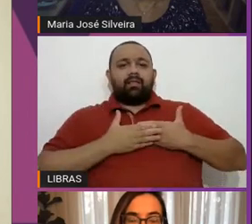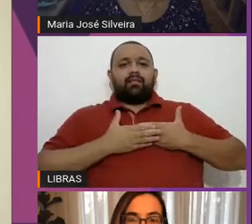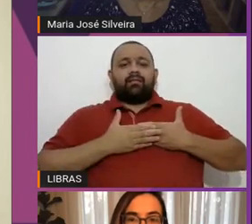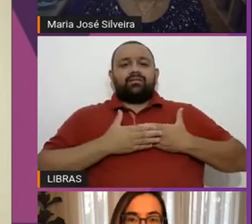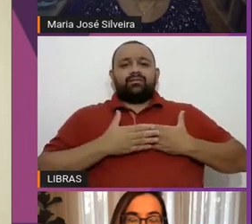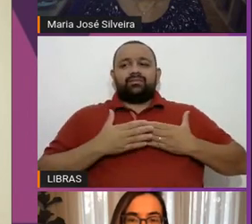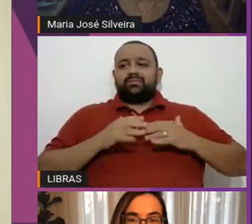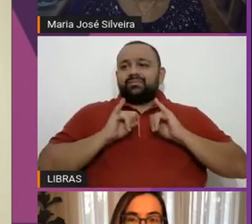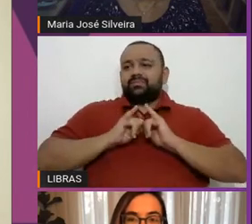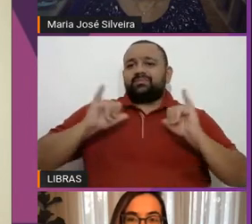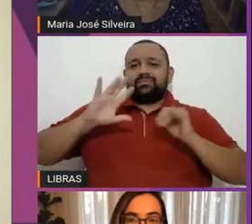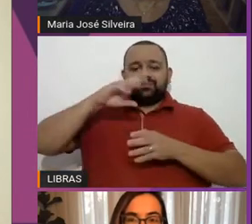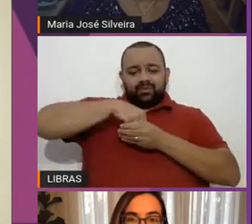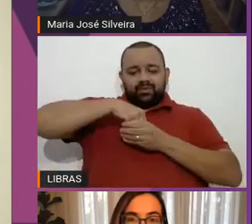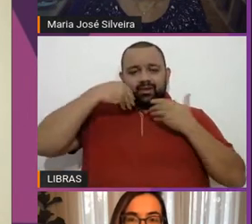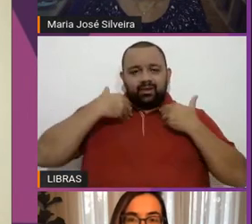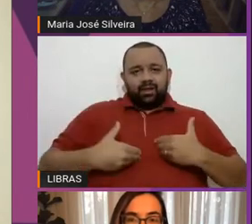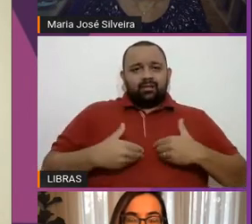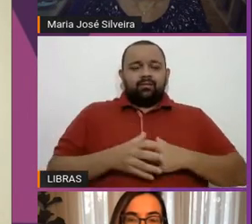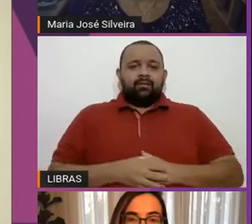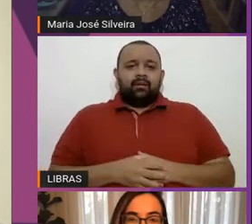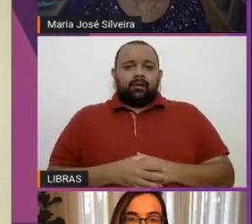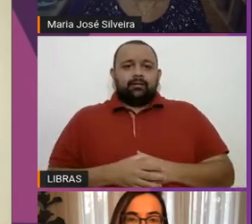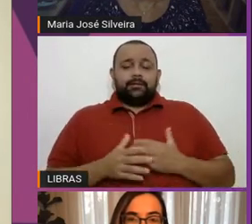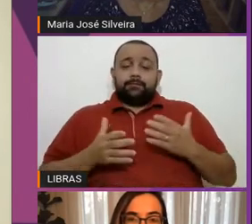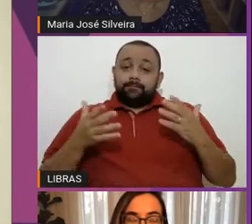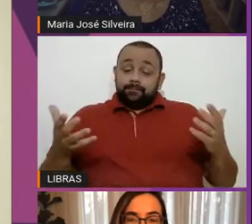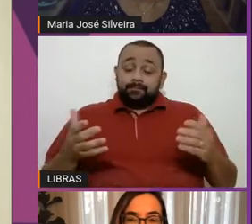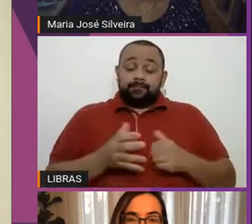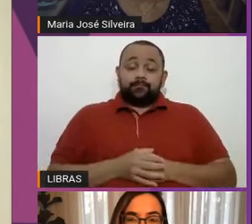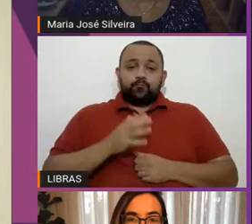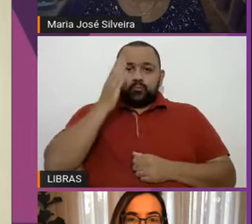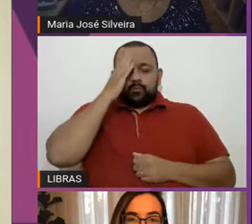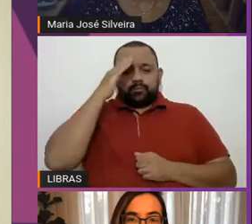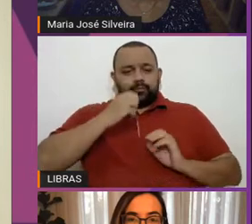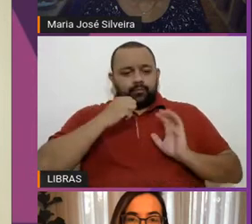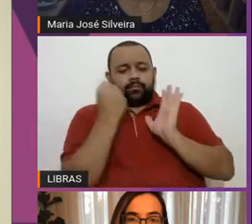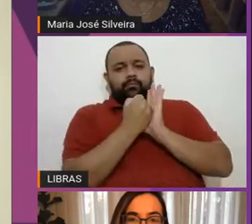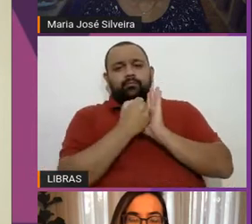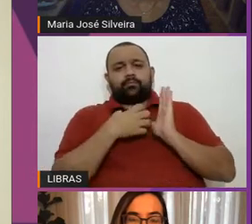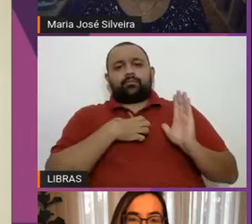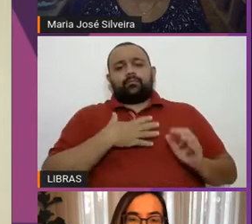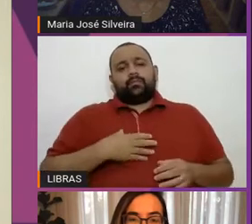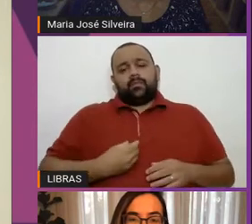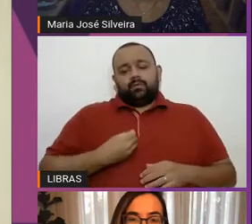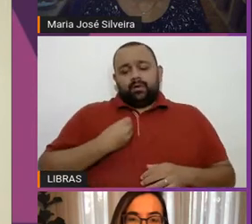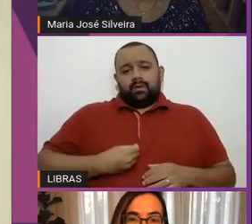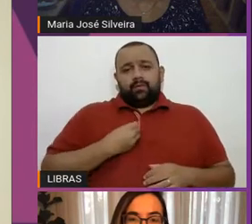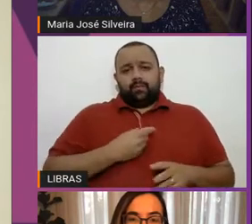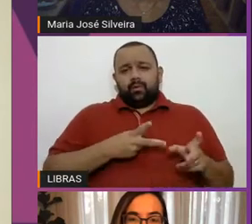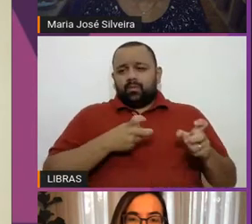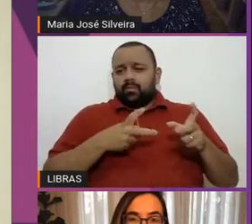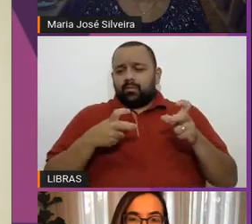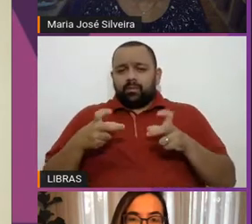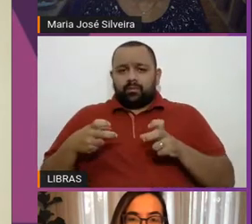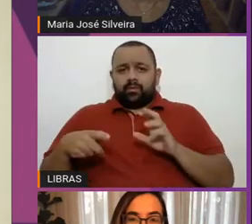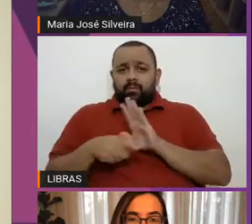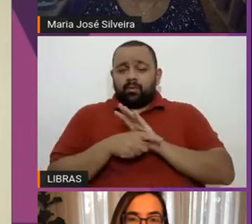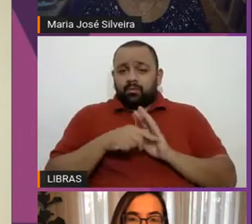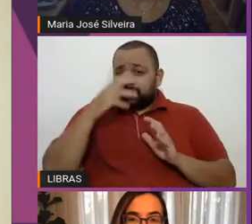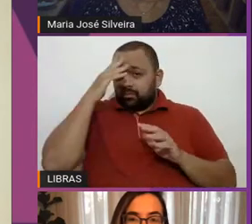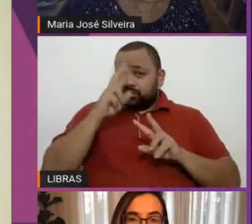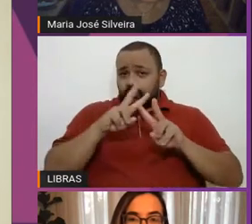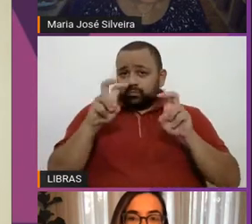se anunciando dentro de mim então foi muito muito marcante no sentido da percepção e navegação da